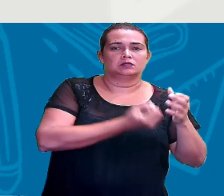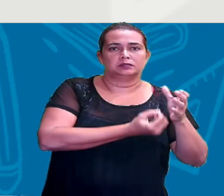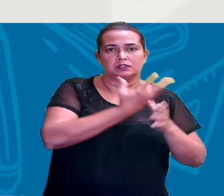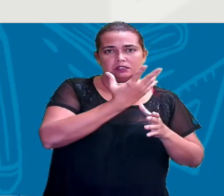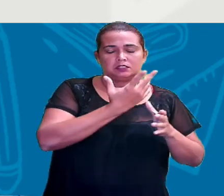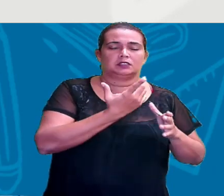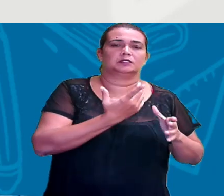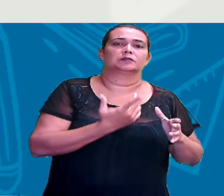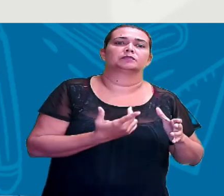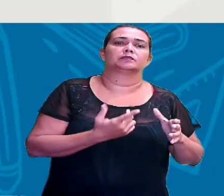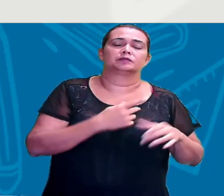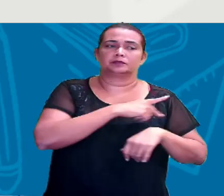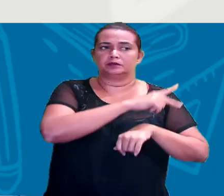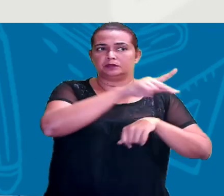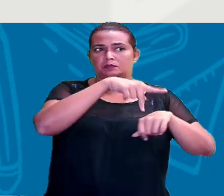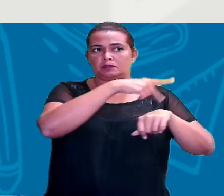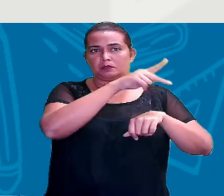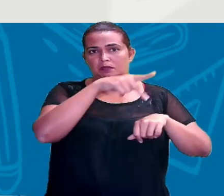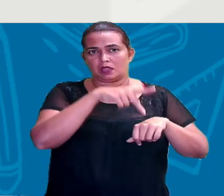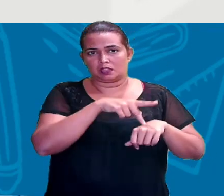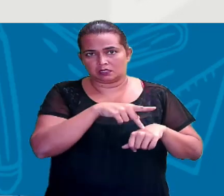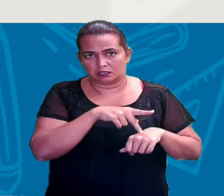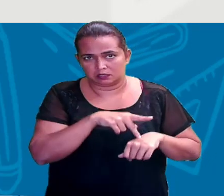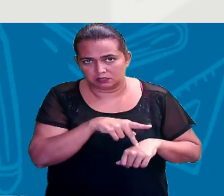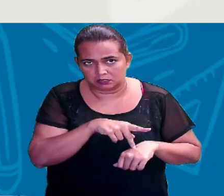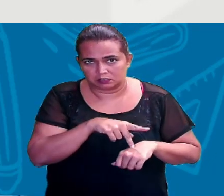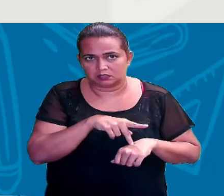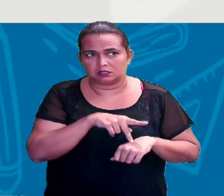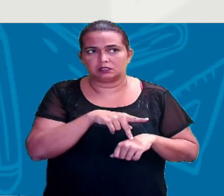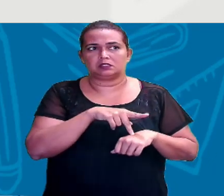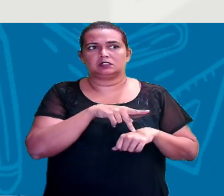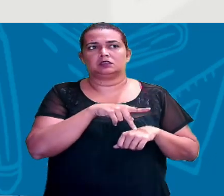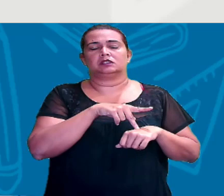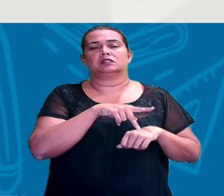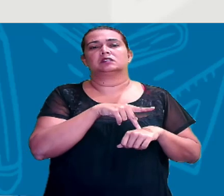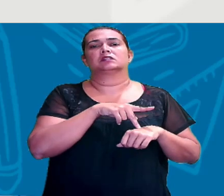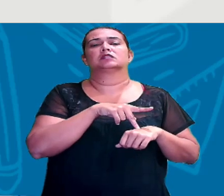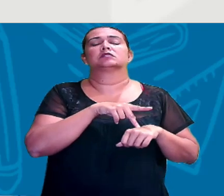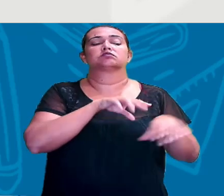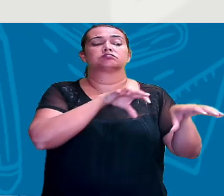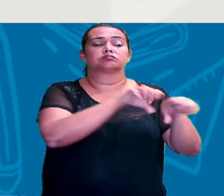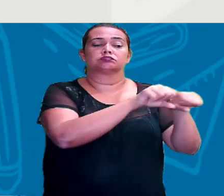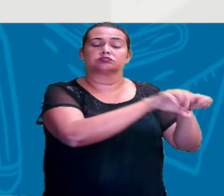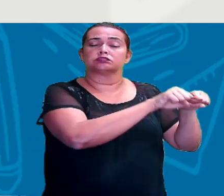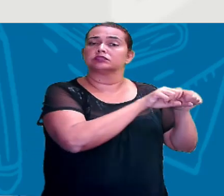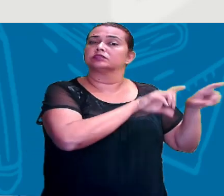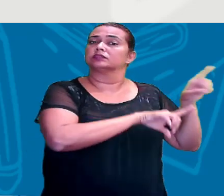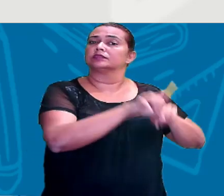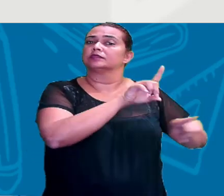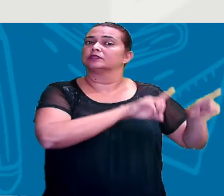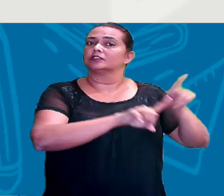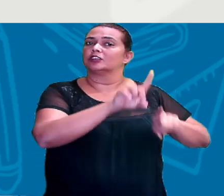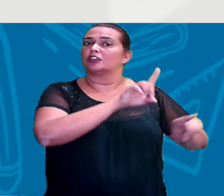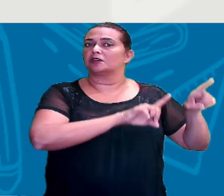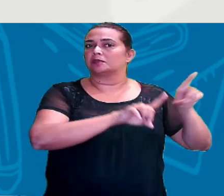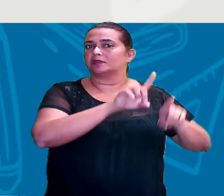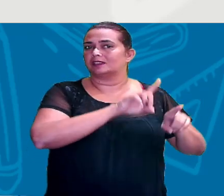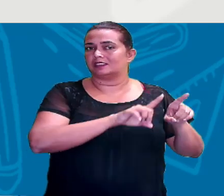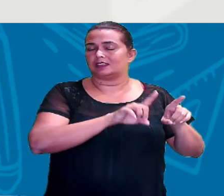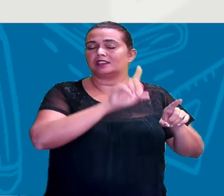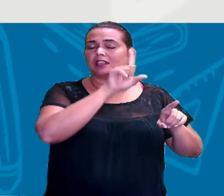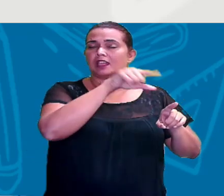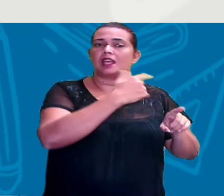os países que foram colonizados por esses povos, né, e tiveram a